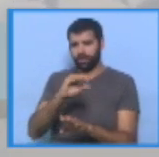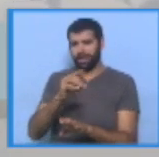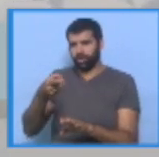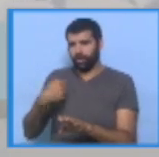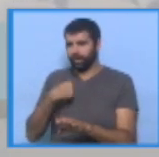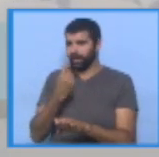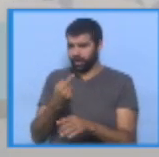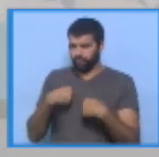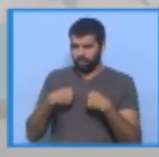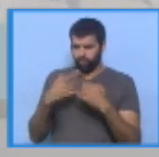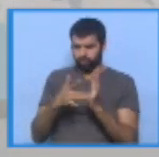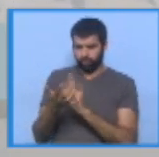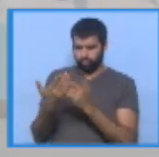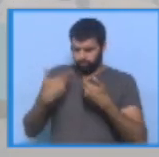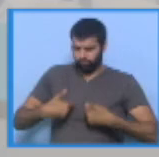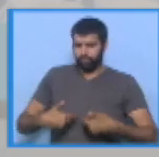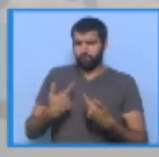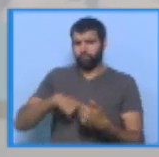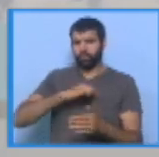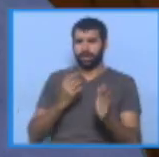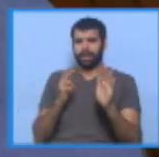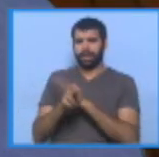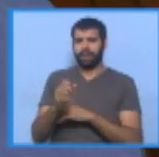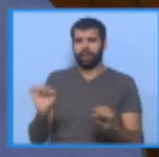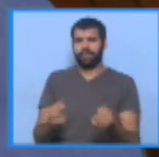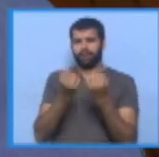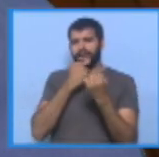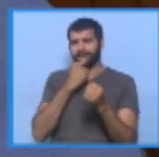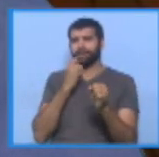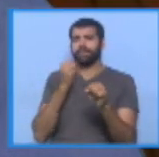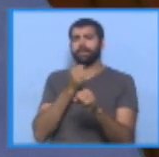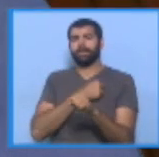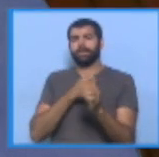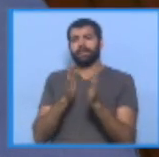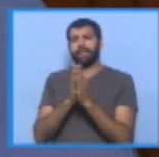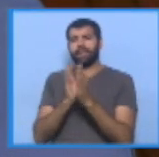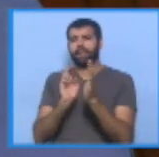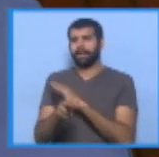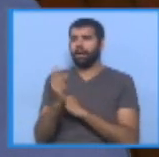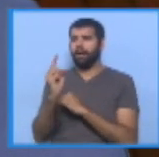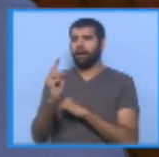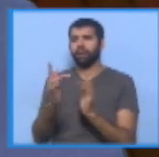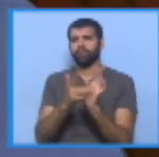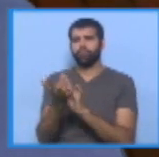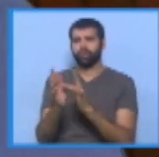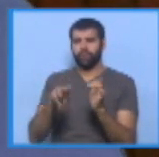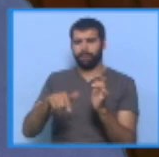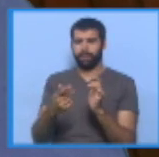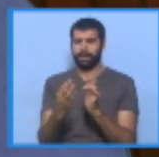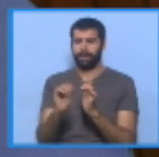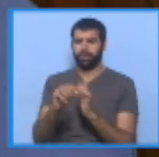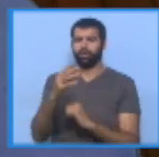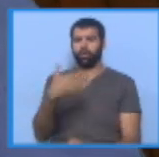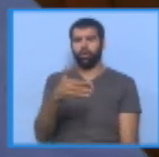Jesus. Ou seja, nós entramos na salvação, entramos na igreja por Jesus. E Jesus apresenta-se em Mateus